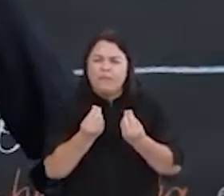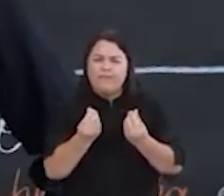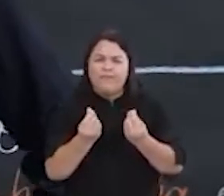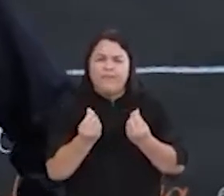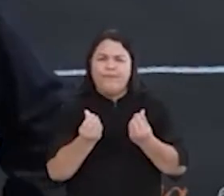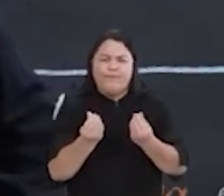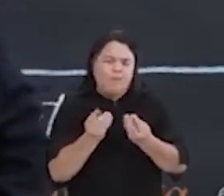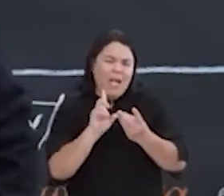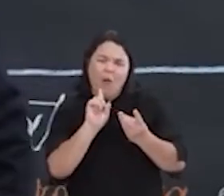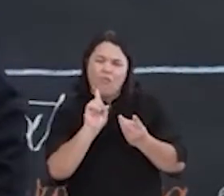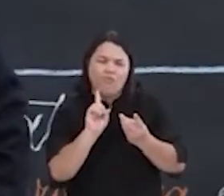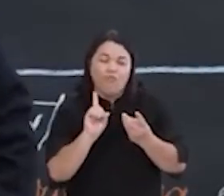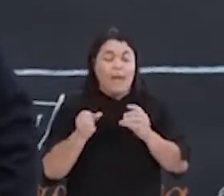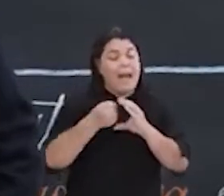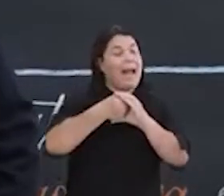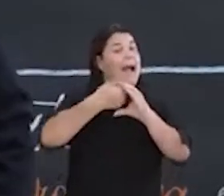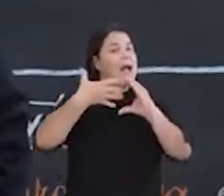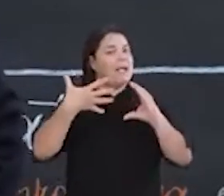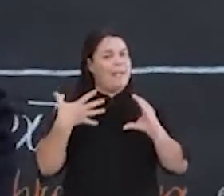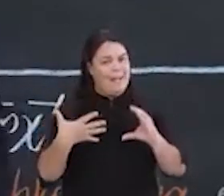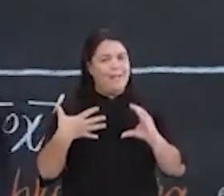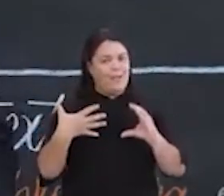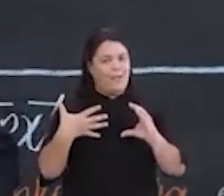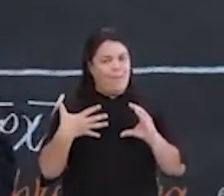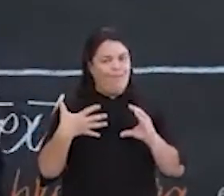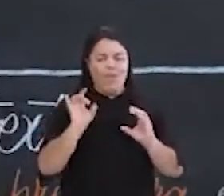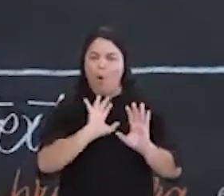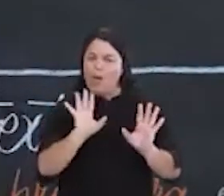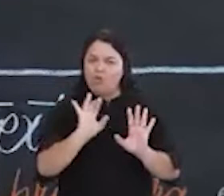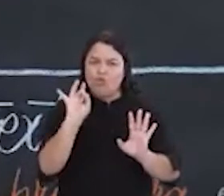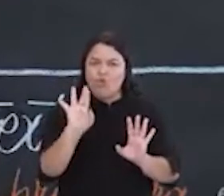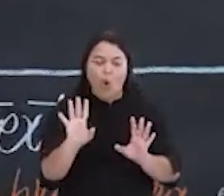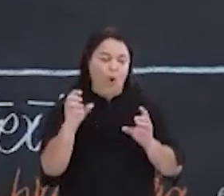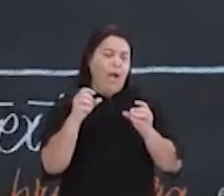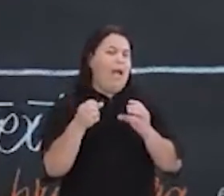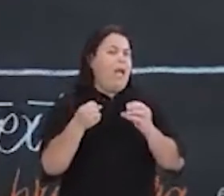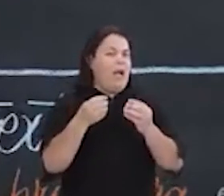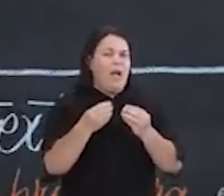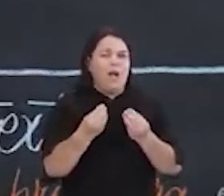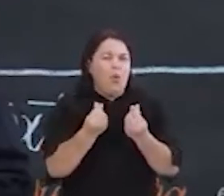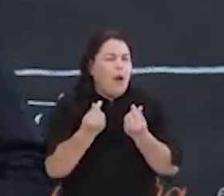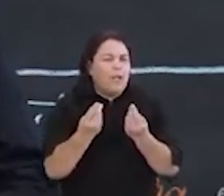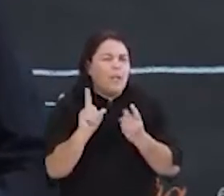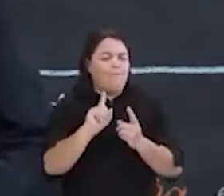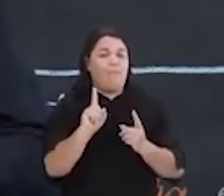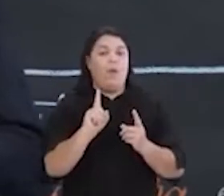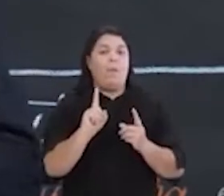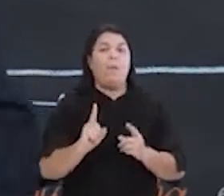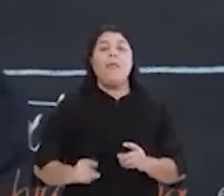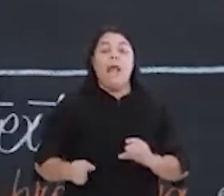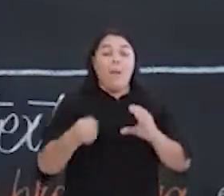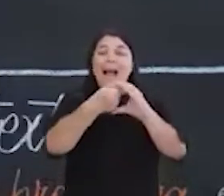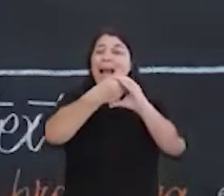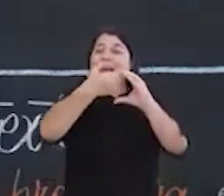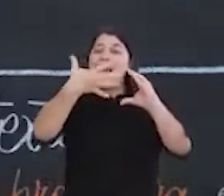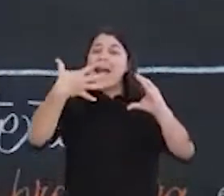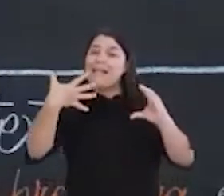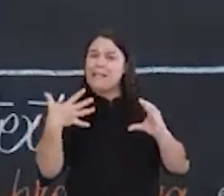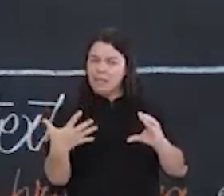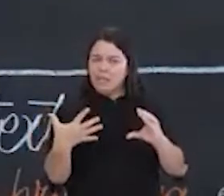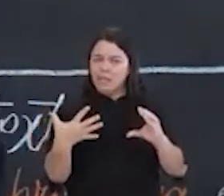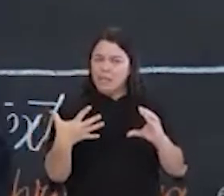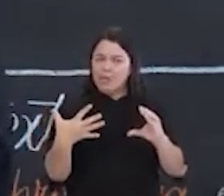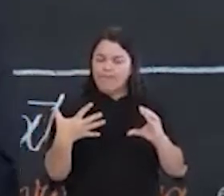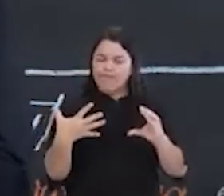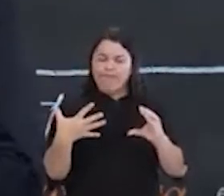qualidade, né? Quando uma pessoa aprende, o que é o adjetivo? É uma qualidade. Bom, o adjetivo é uma característica, é um atributo. É um nome